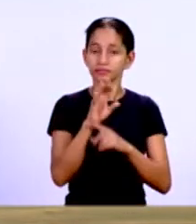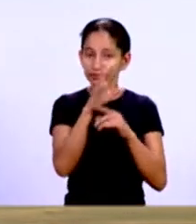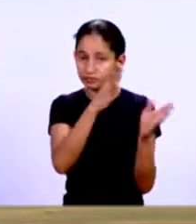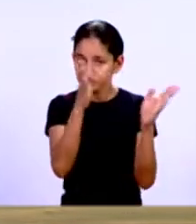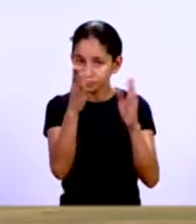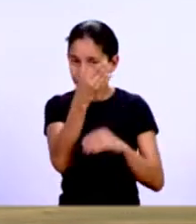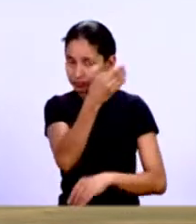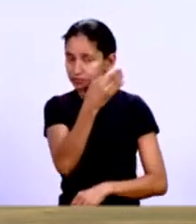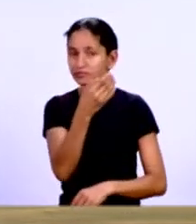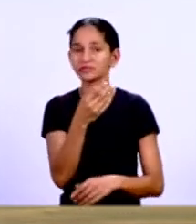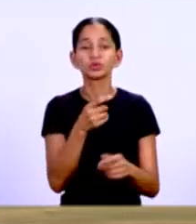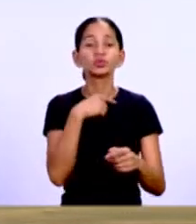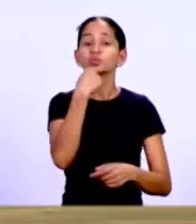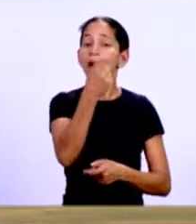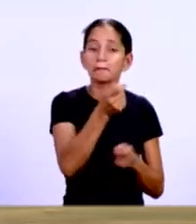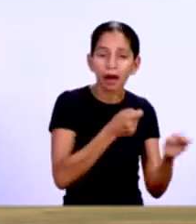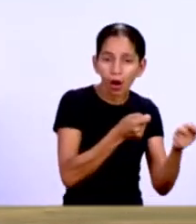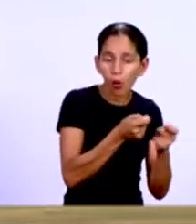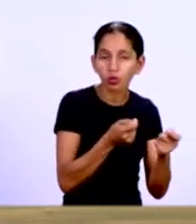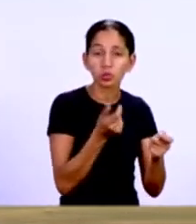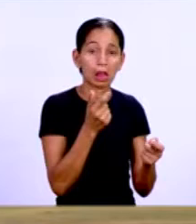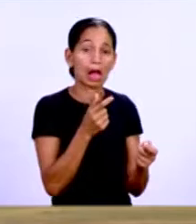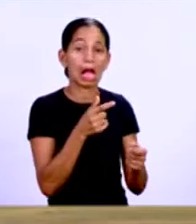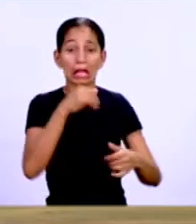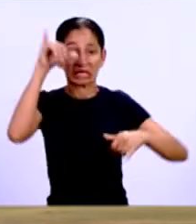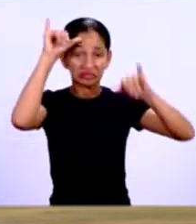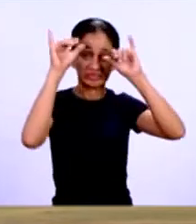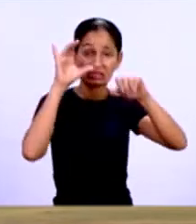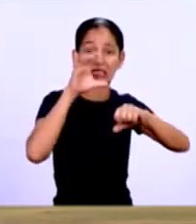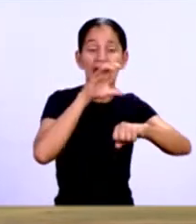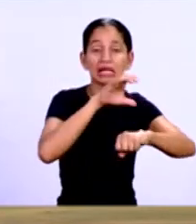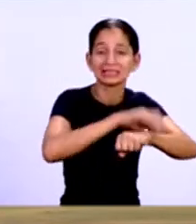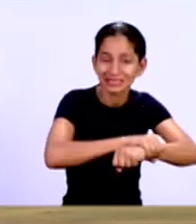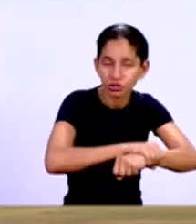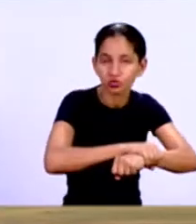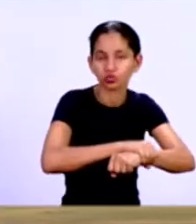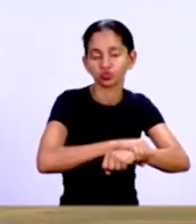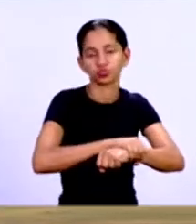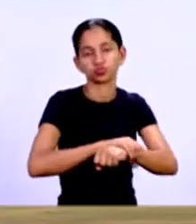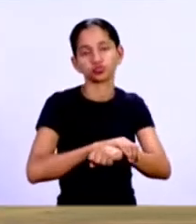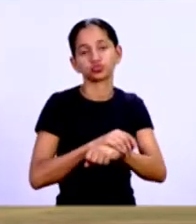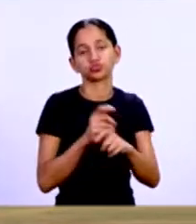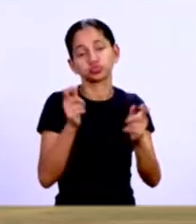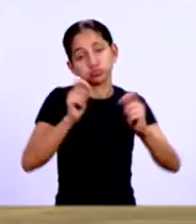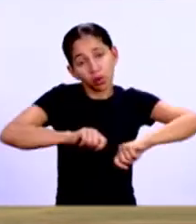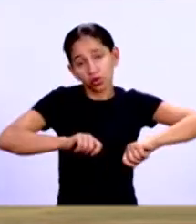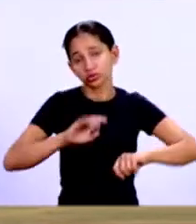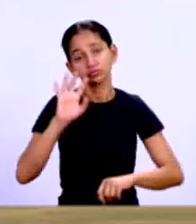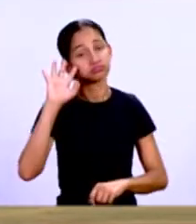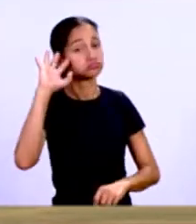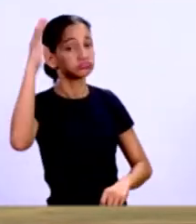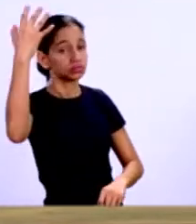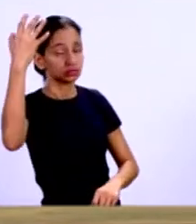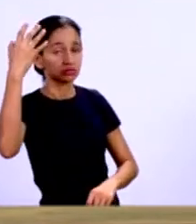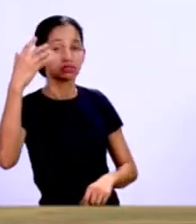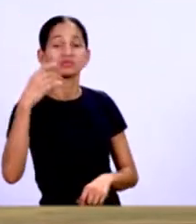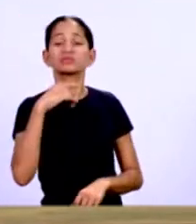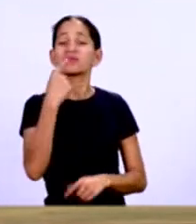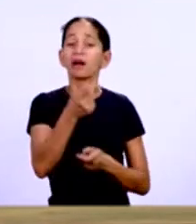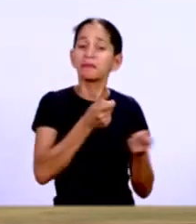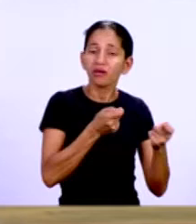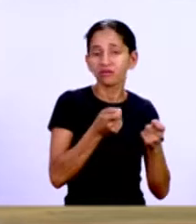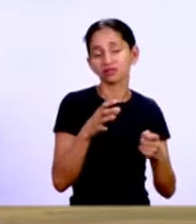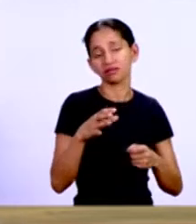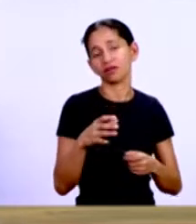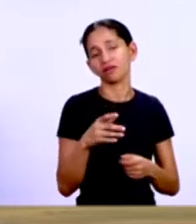que você não pode controlar. Mas, como a gente falou agora, é algo que você sabe que pode acontecer, apesar de você não poder controlar. Então,